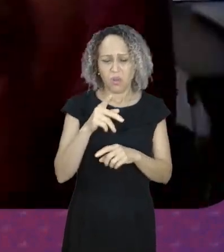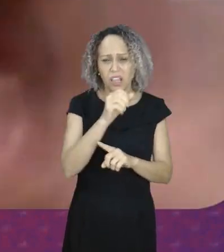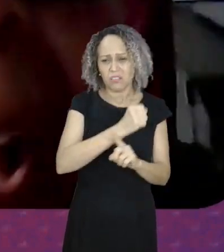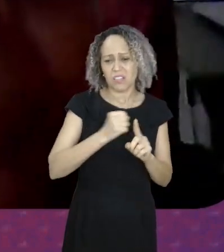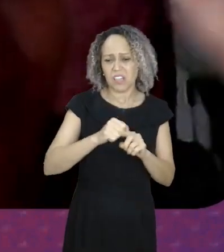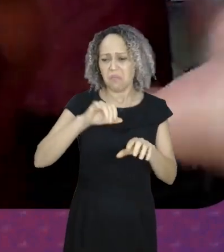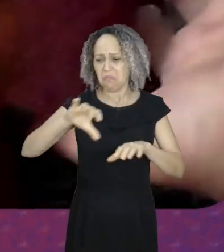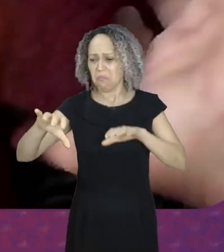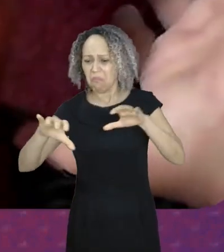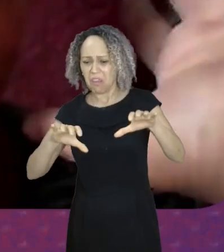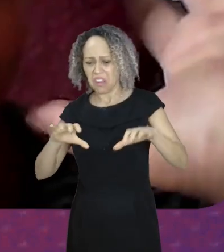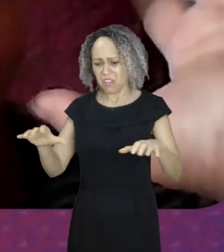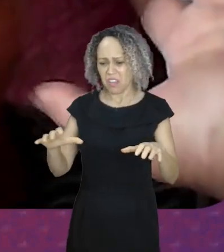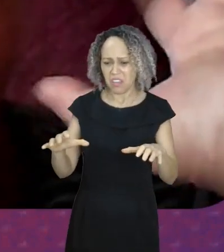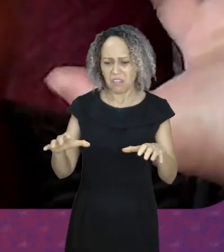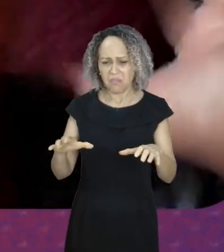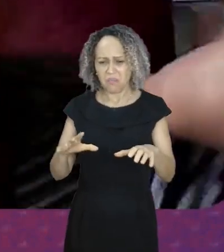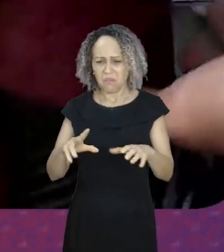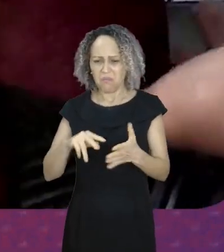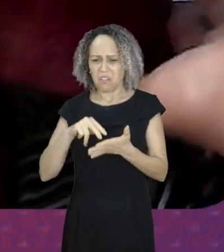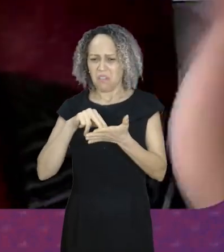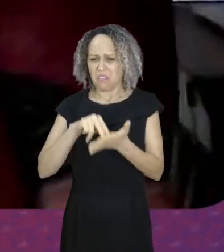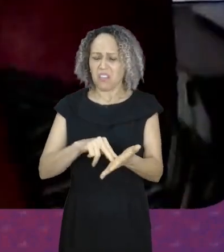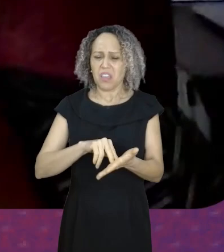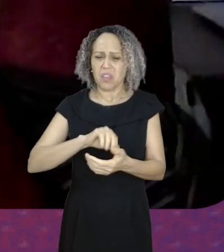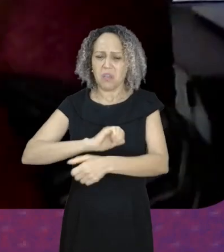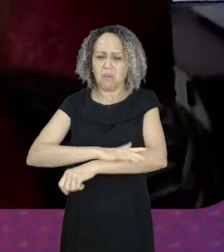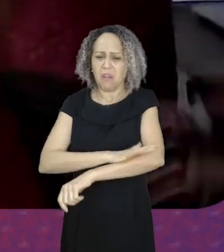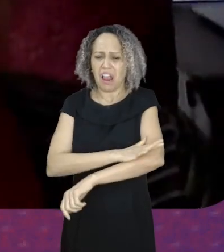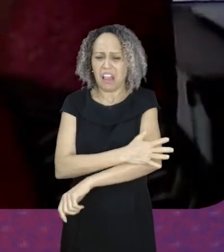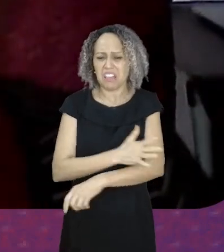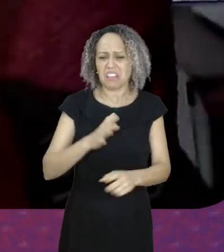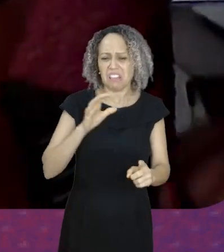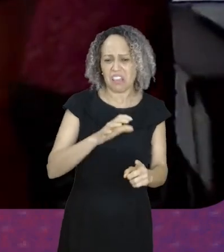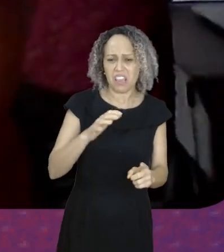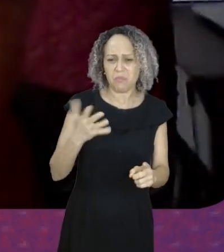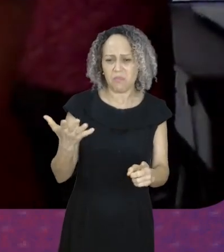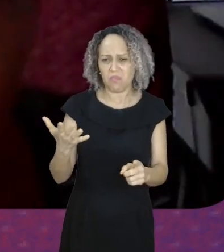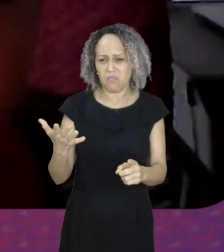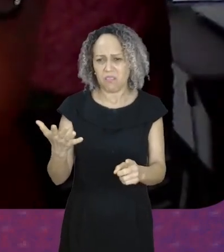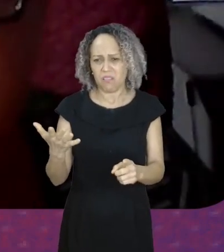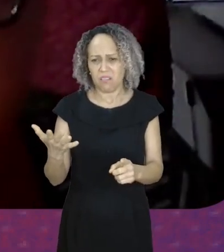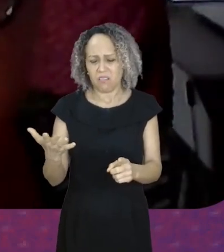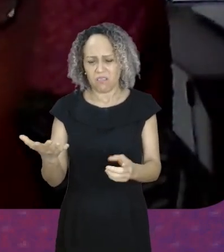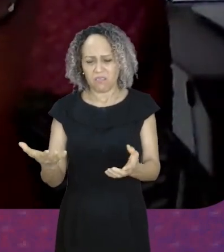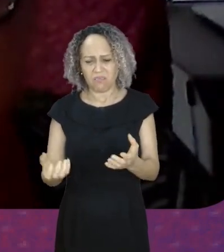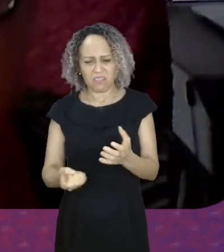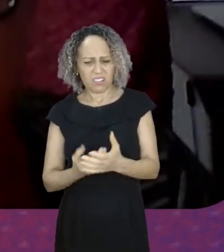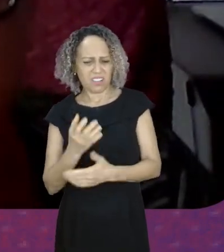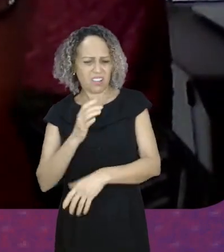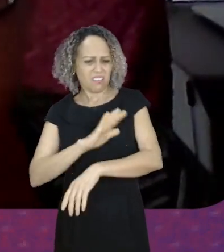vai criar o racismo no Brasil. Ora, quem criou o racismo não foi a população negra.